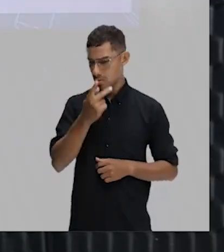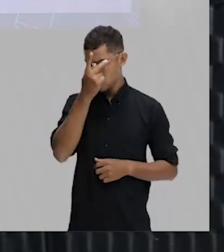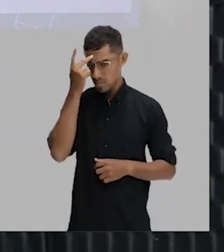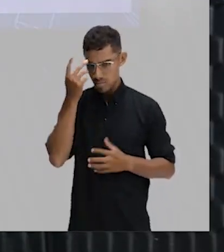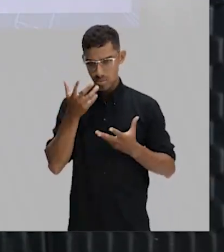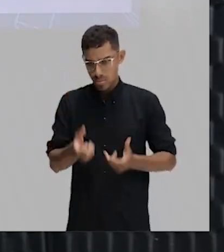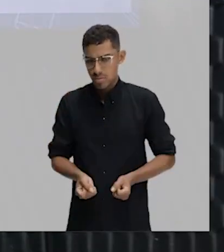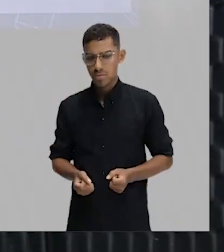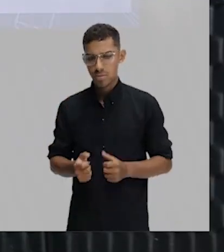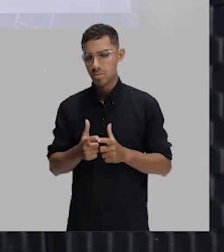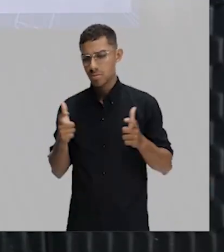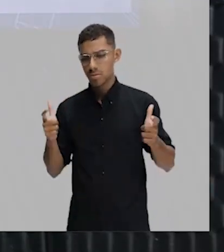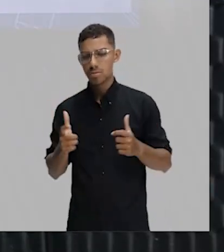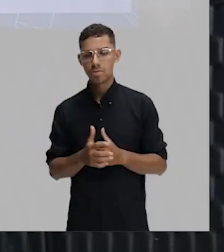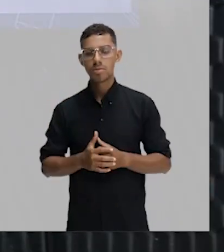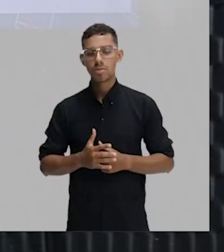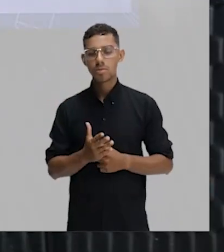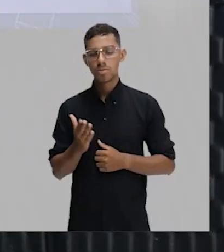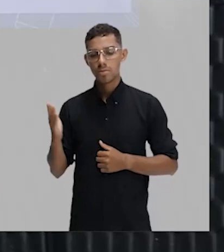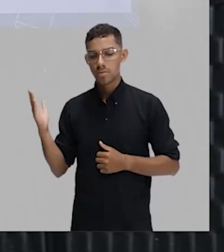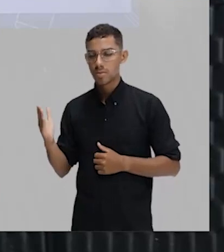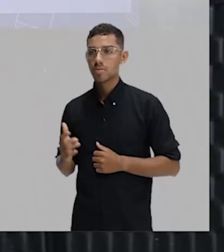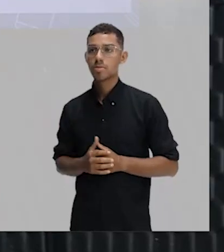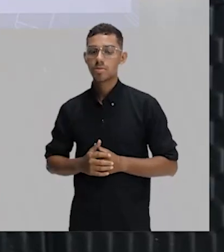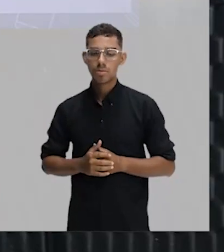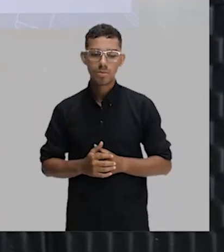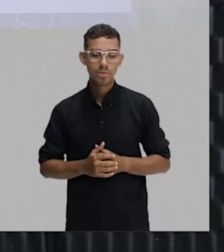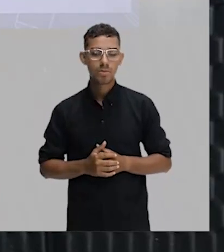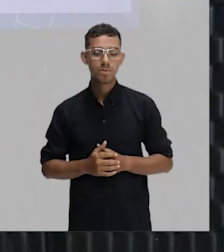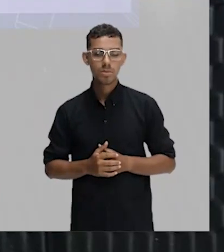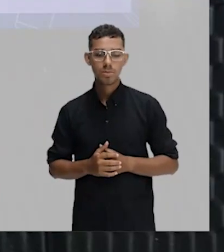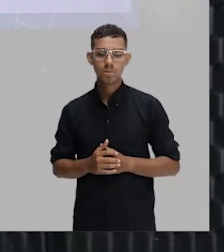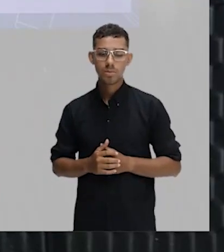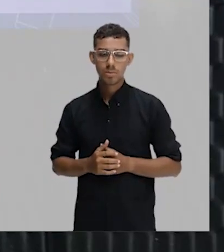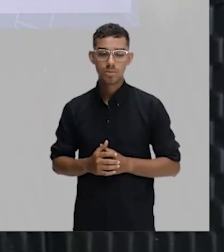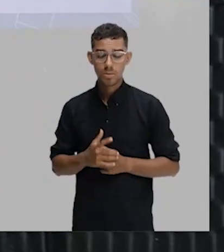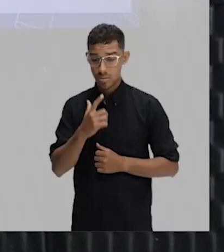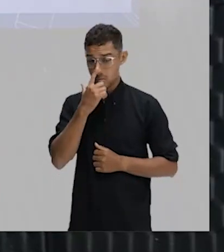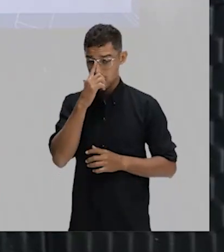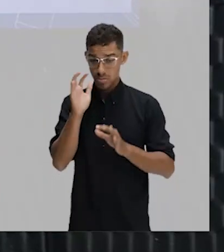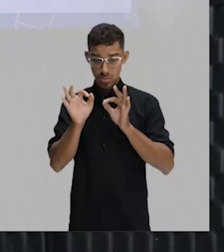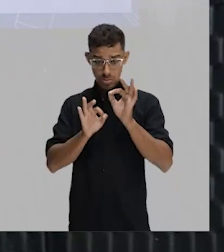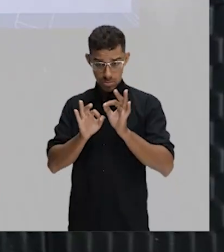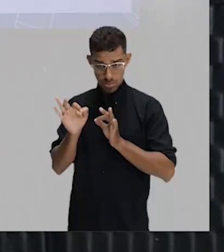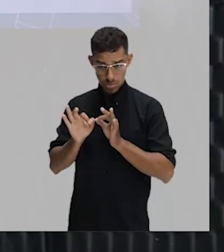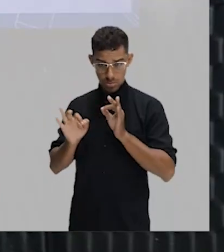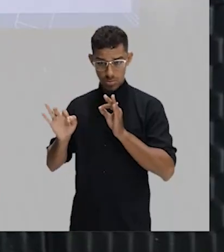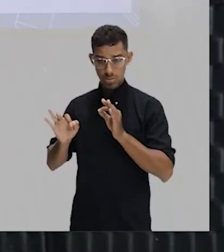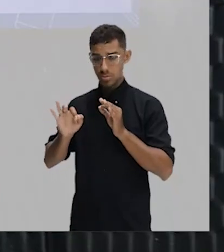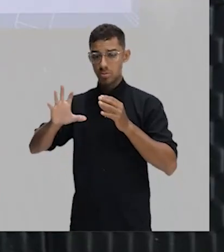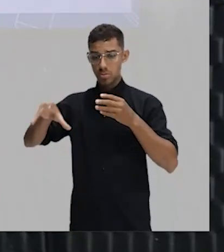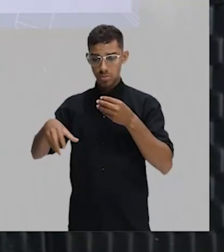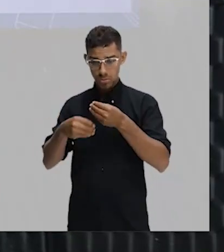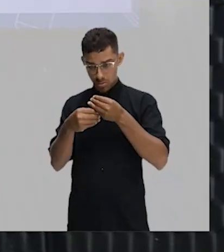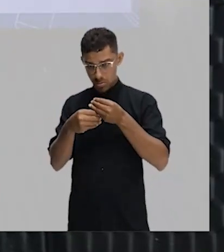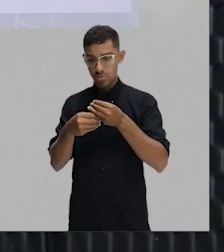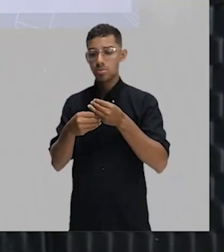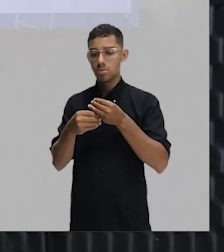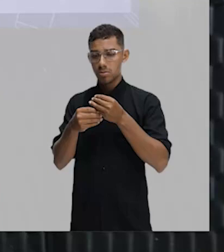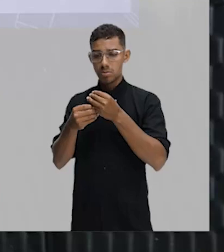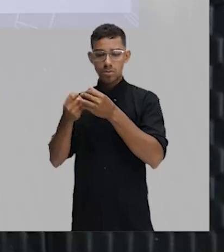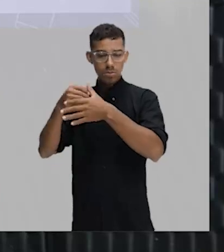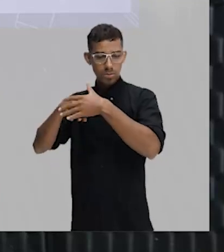ele é grande, né? Vamos falar deste aqui. A avenida consiste em um conjunto de armazéns que são espaços públicos destinados